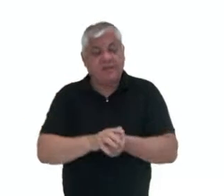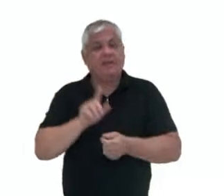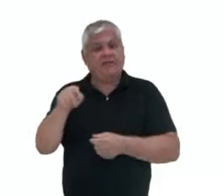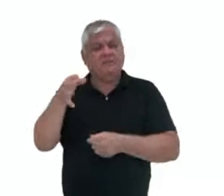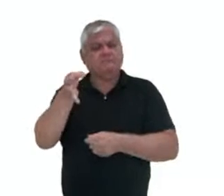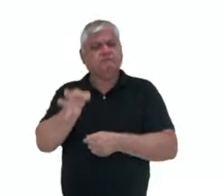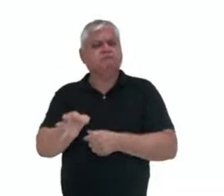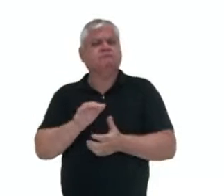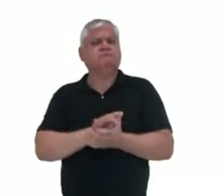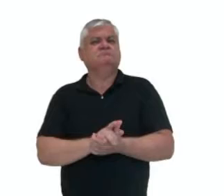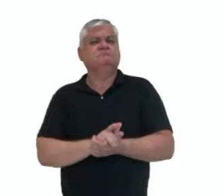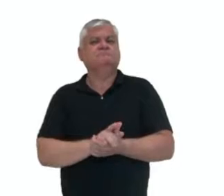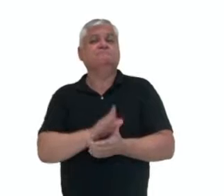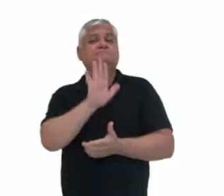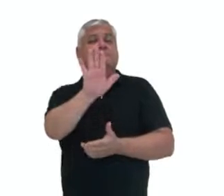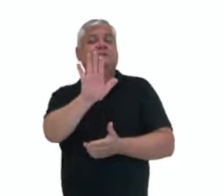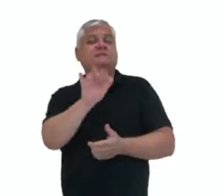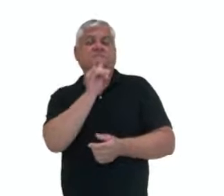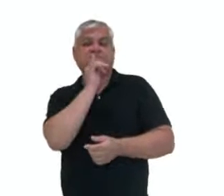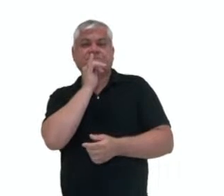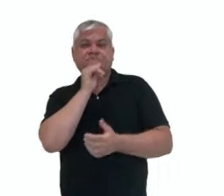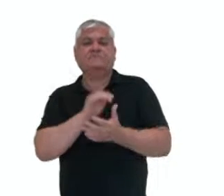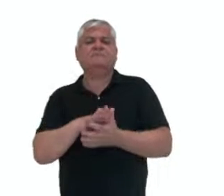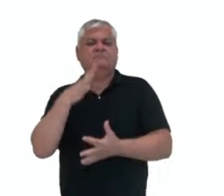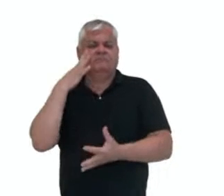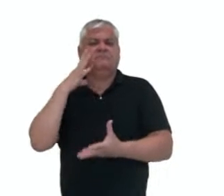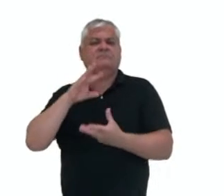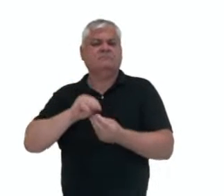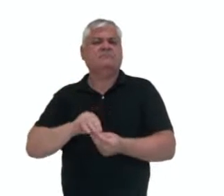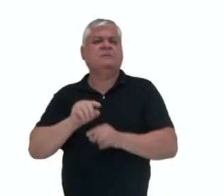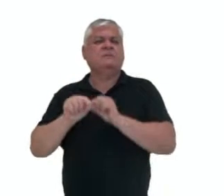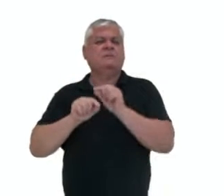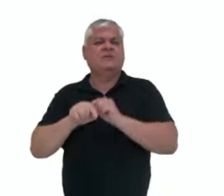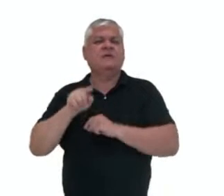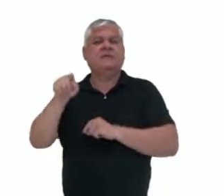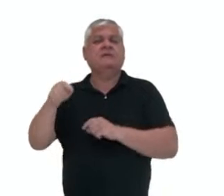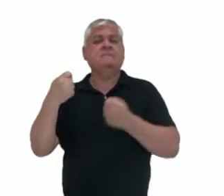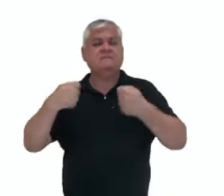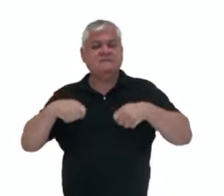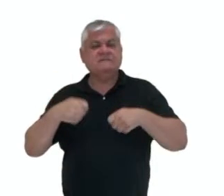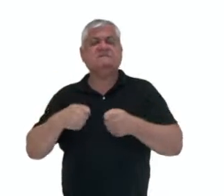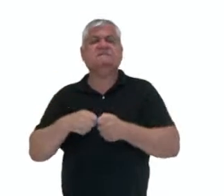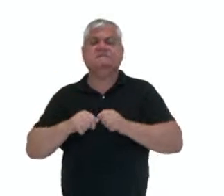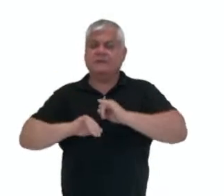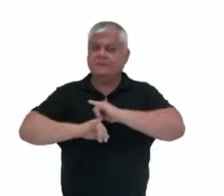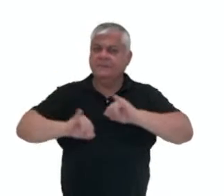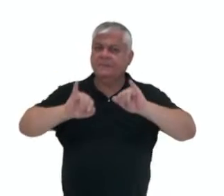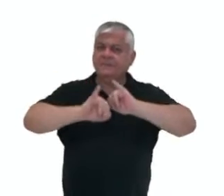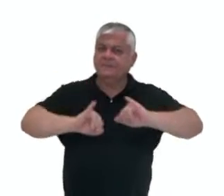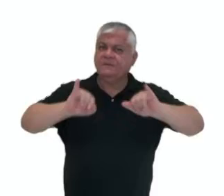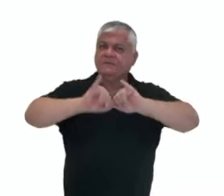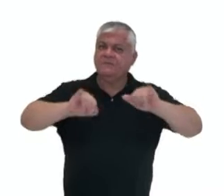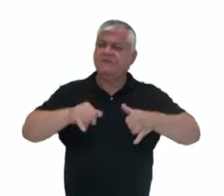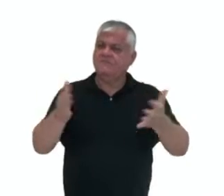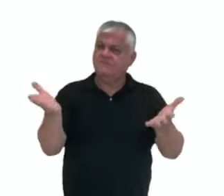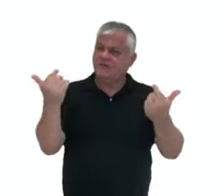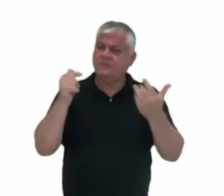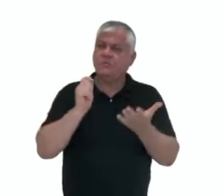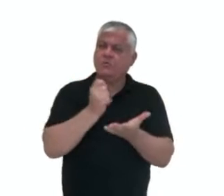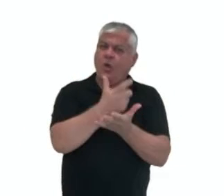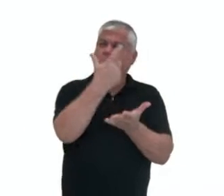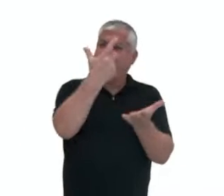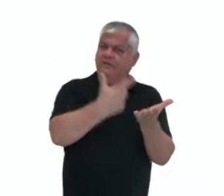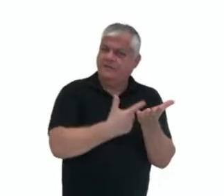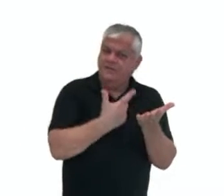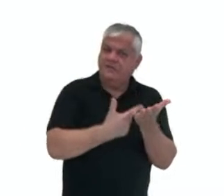justificada e, portanto, é compreensível o engajamento numa campanha que estimula a aquisição